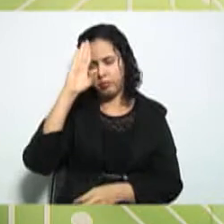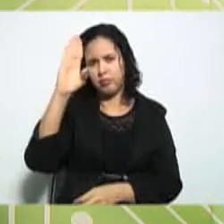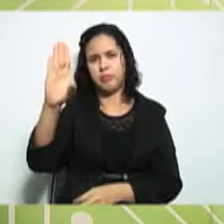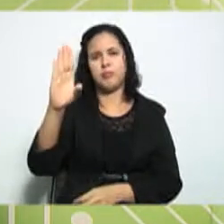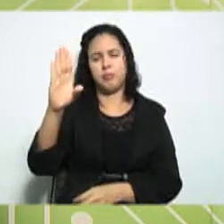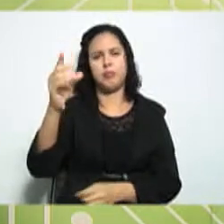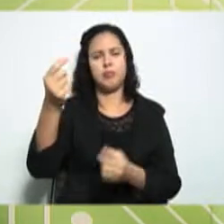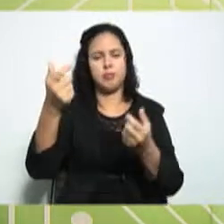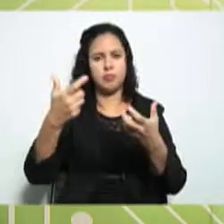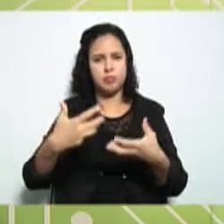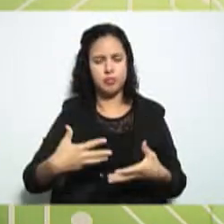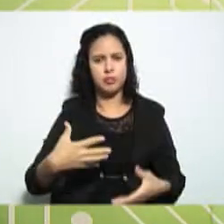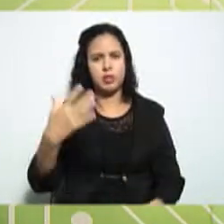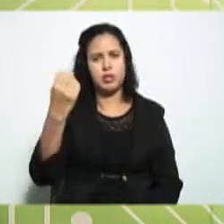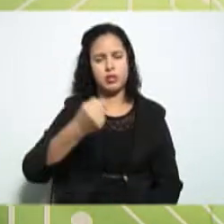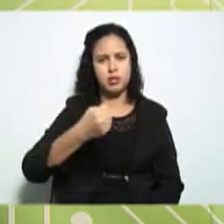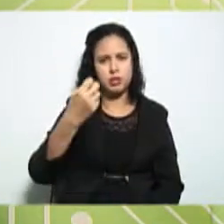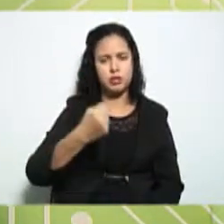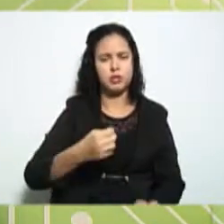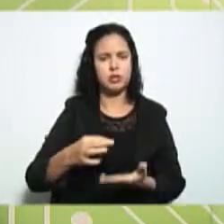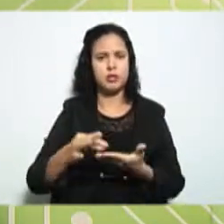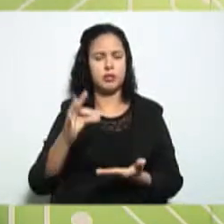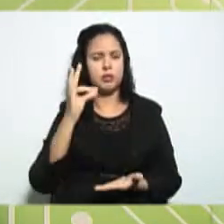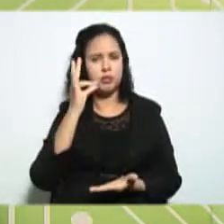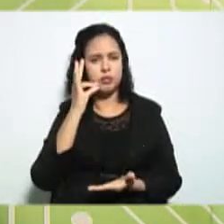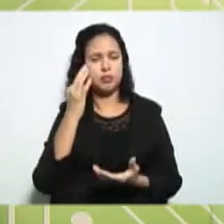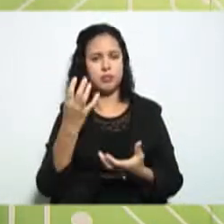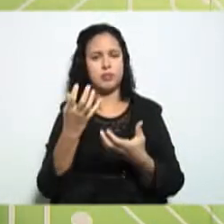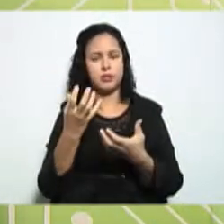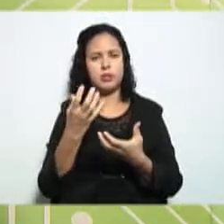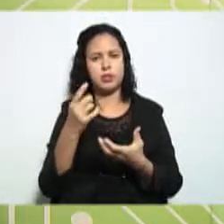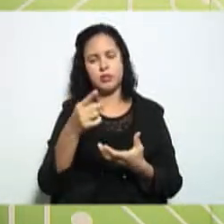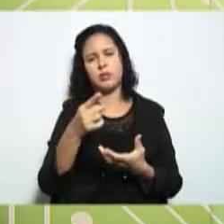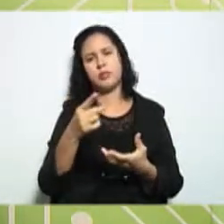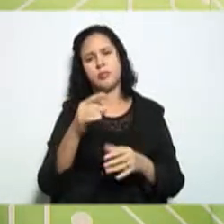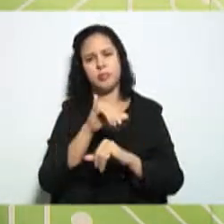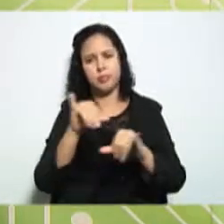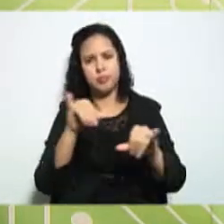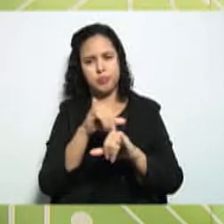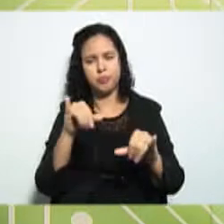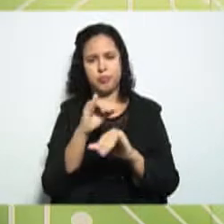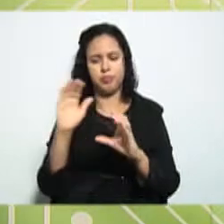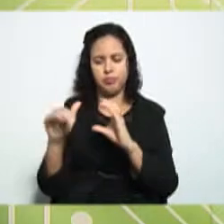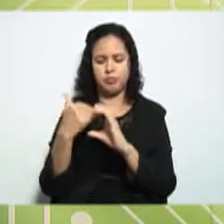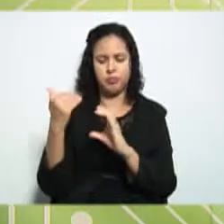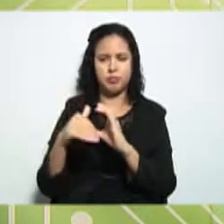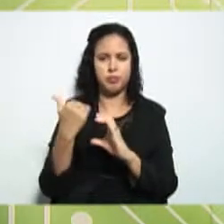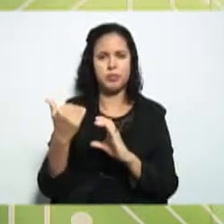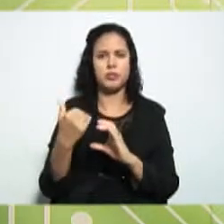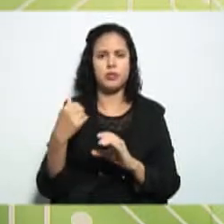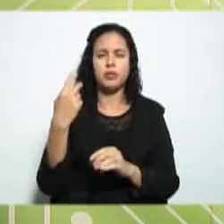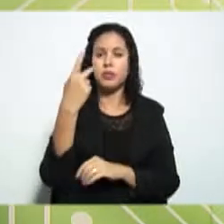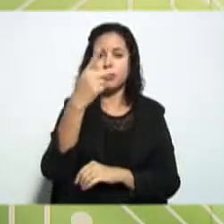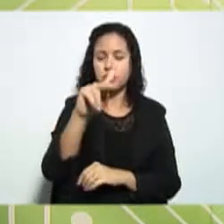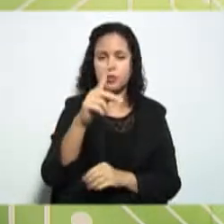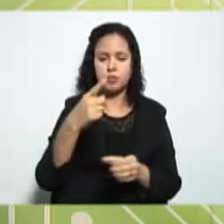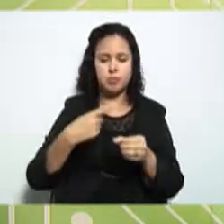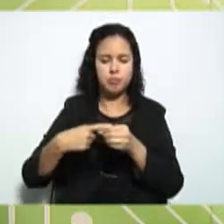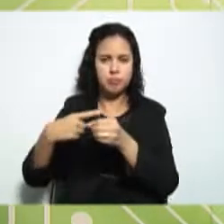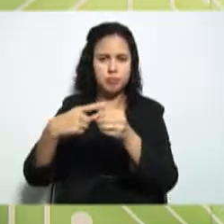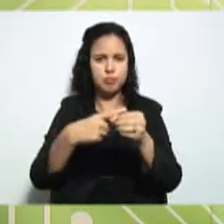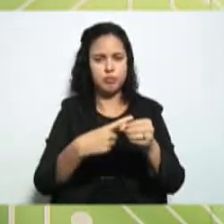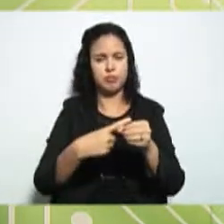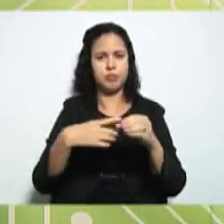principais cooperativas, mas nós temos outras também. Queria que você já trouxesse essas informações, quais são as cooperativas que existem no seu município, ao redor da